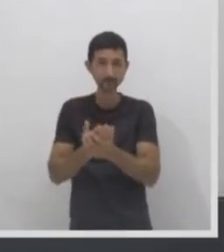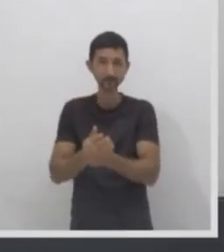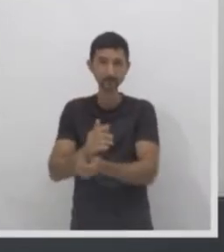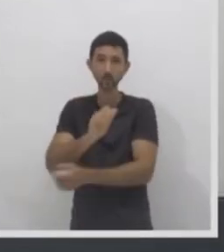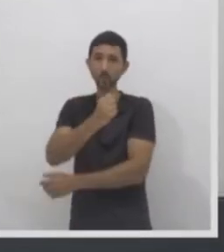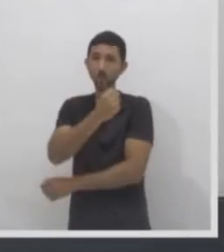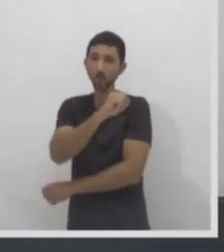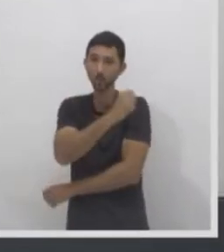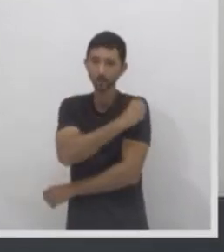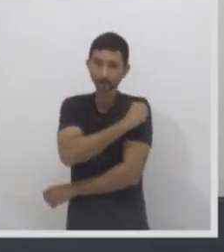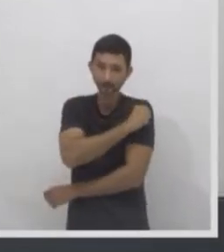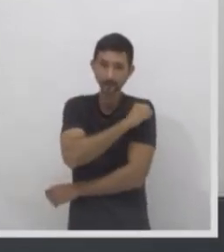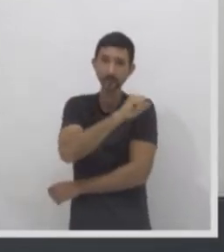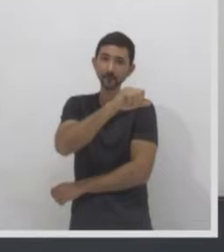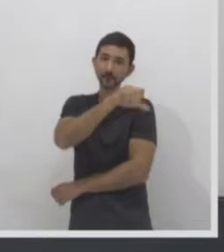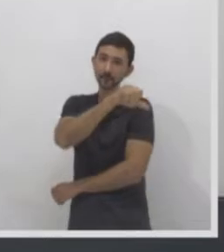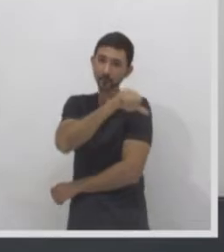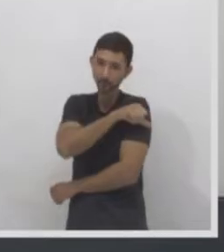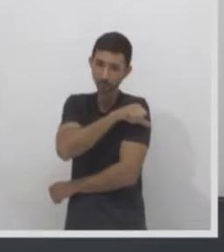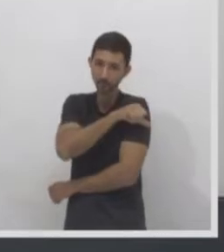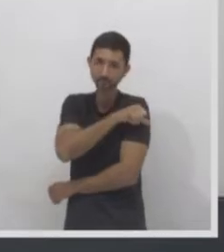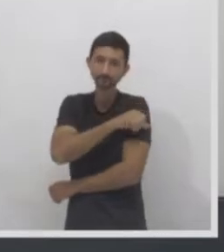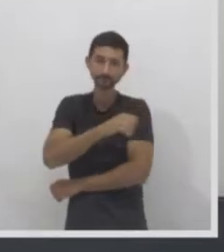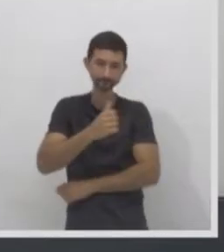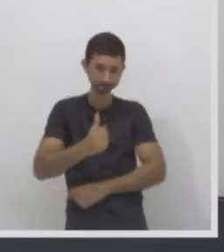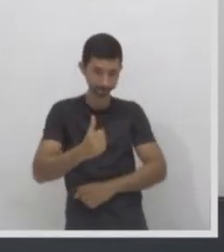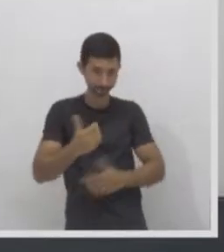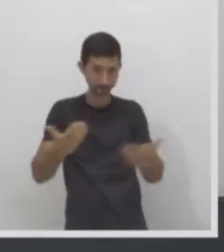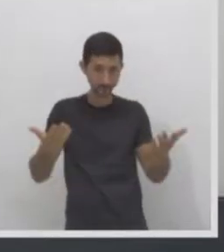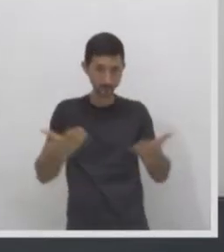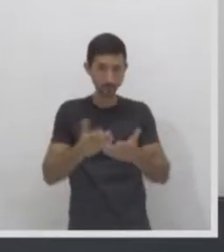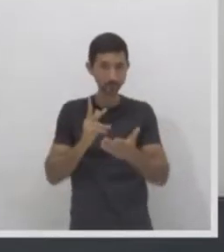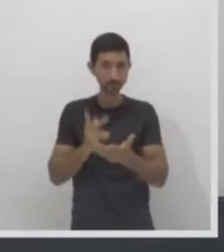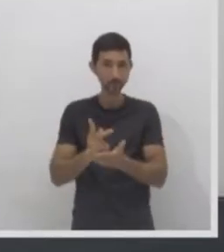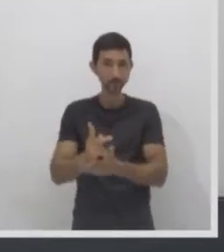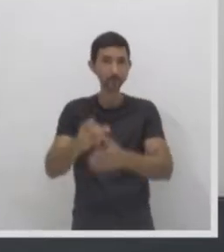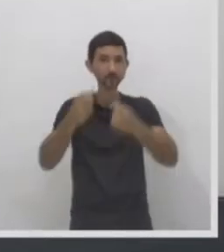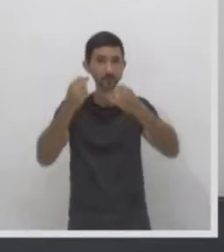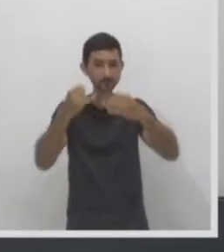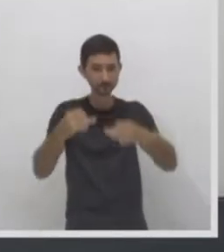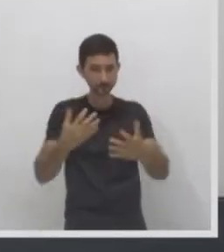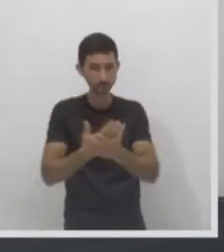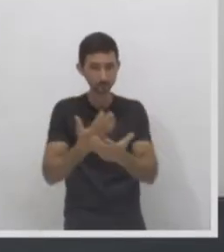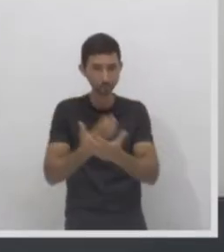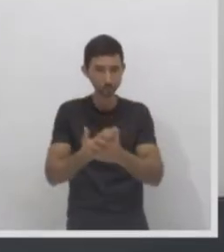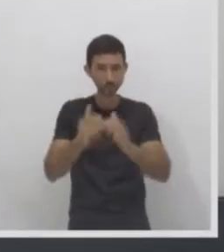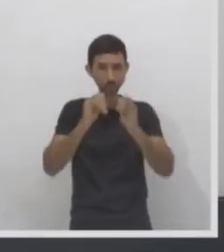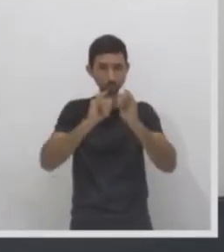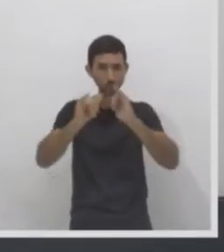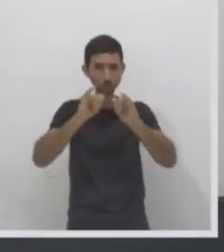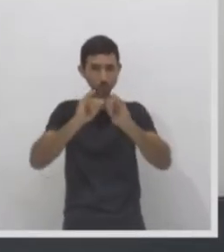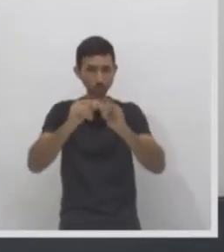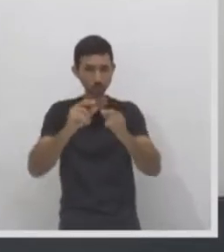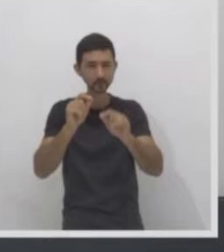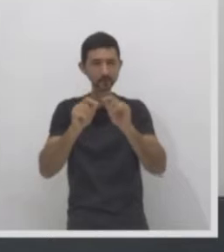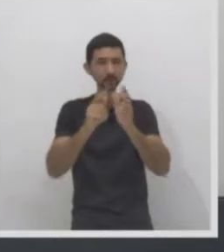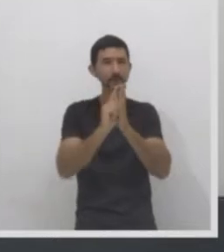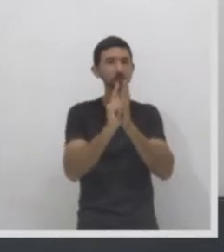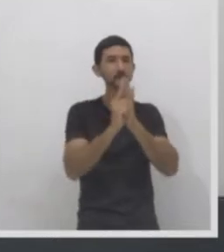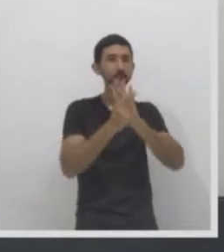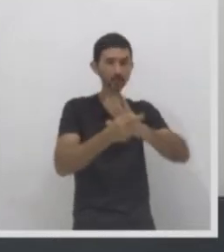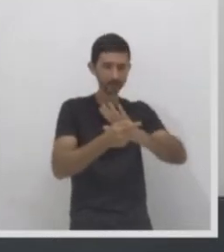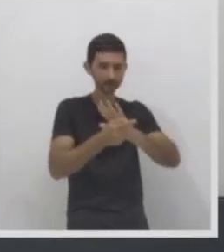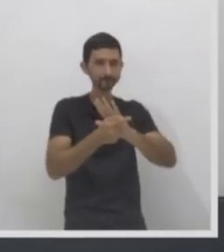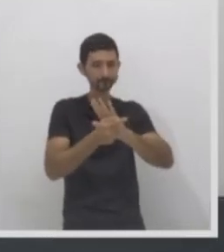que corresponde aos 8º e 9º anos. Hoje nós vamos continuar falando do gênero notícia, que você já viu um pouquinho dele na